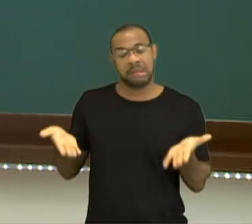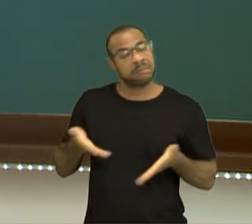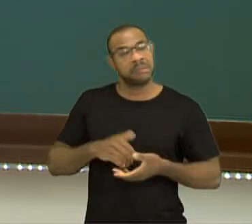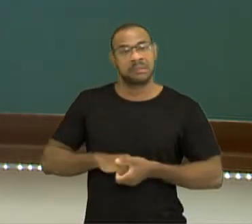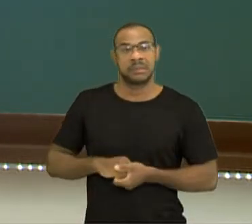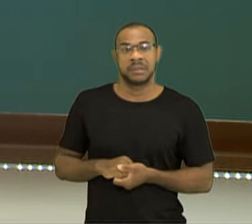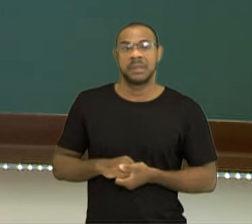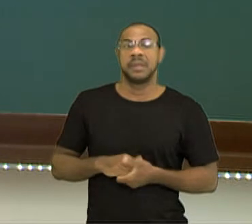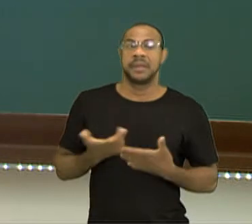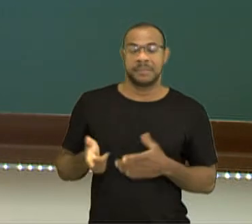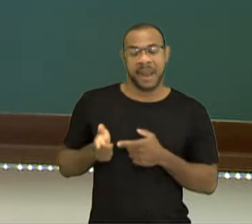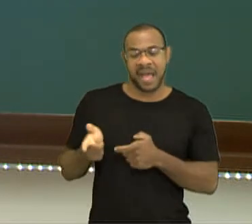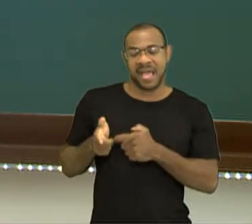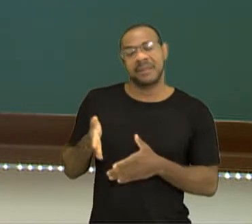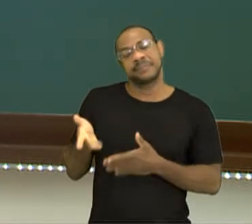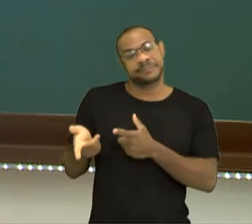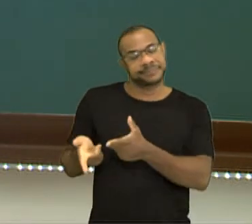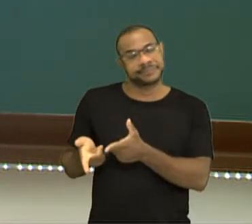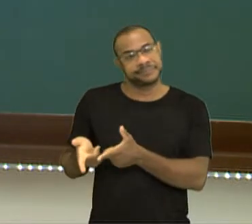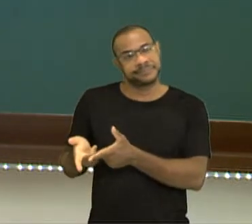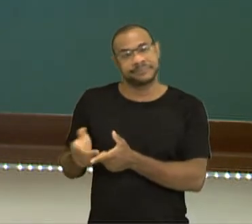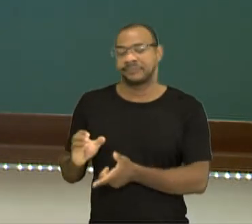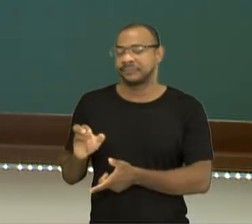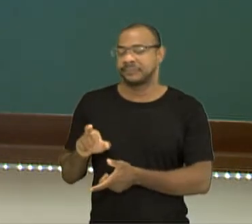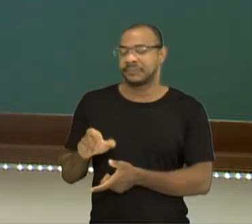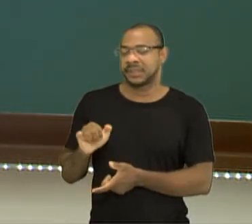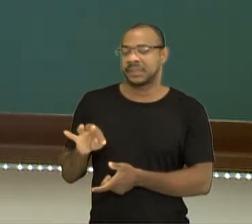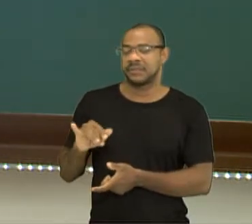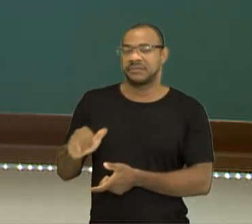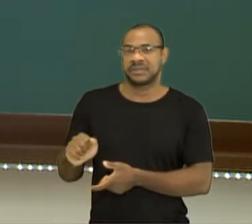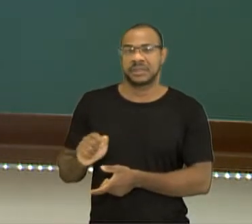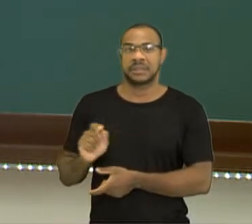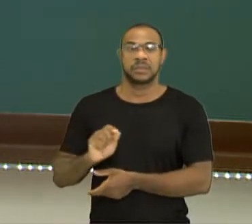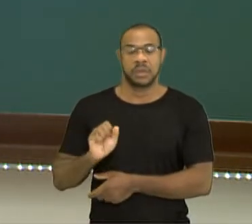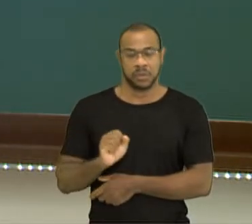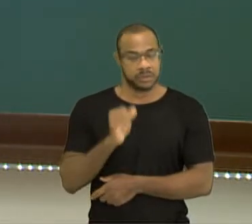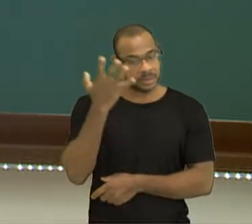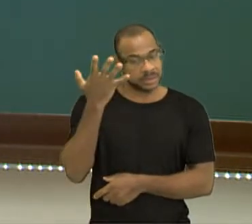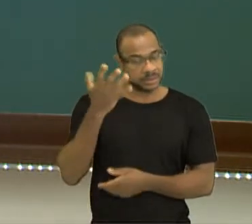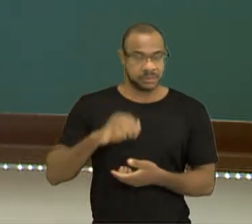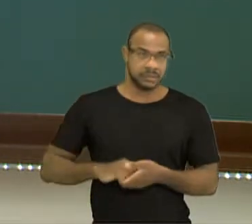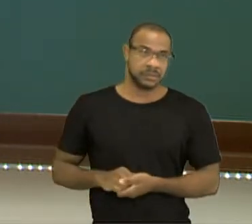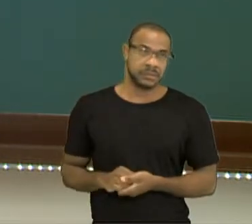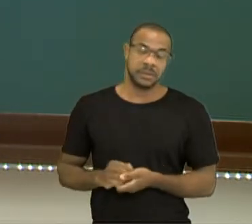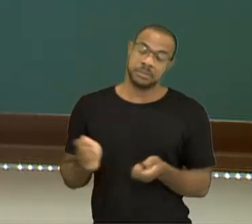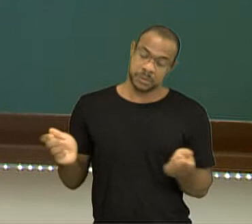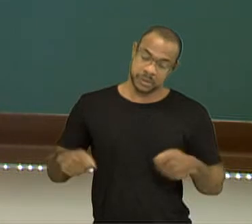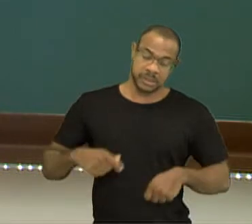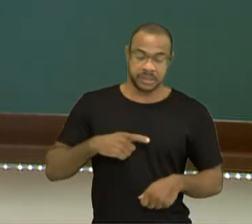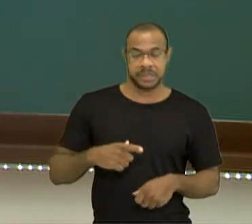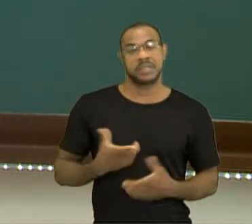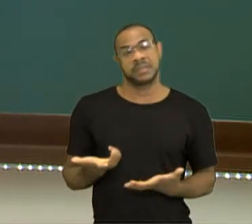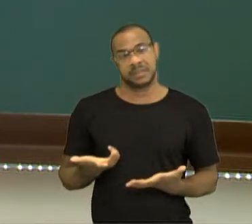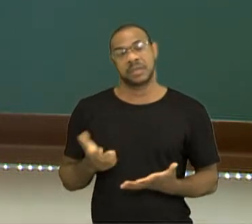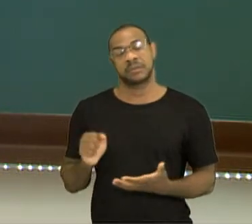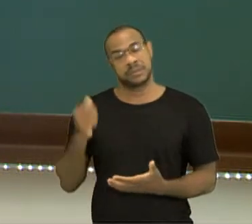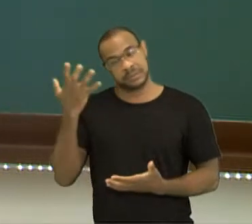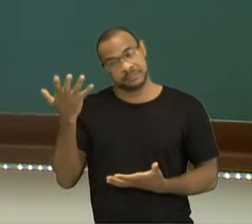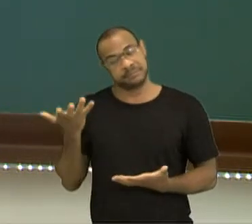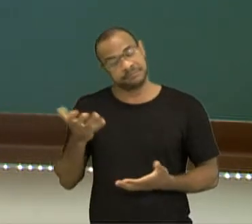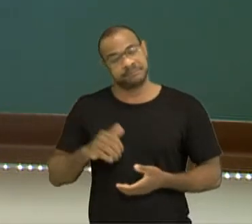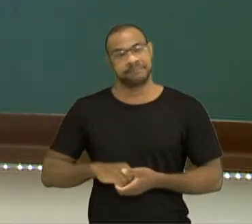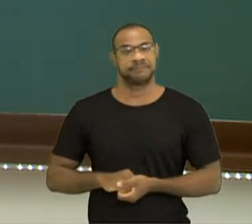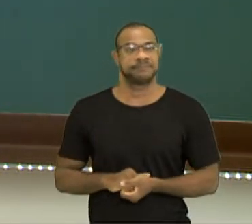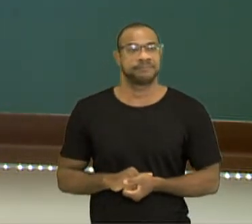uma crítica sobre algo, nesse caso aqui, sobre algo que não aconteceu, né? Mas pode ter sido alguma coisa que aconteceu e mesmo assim você